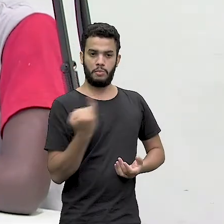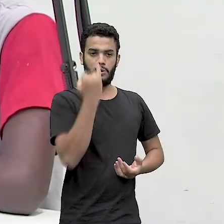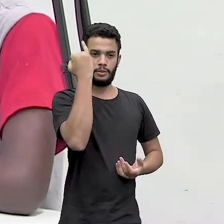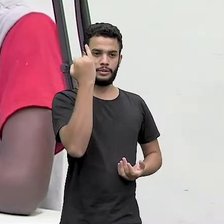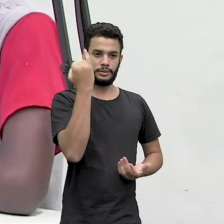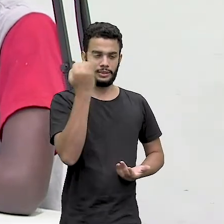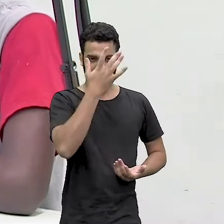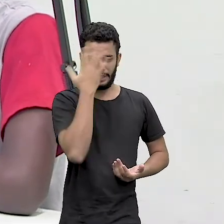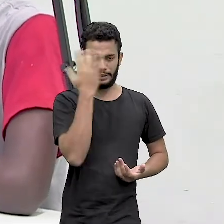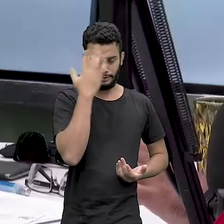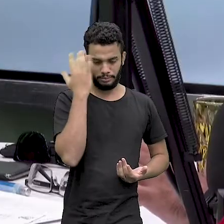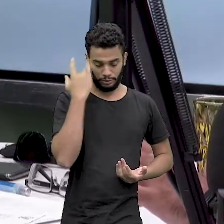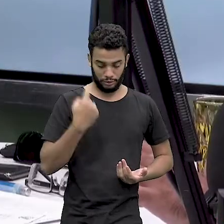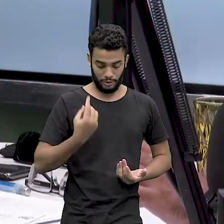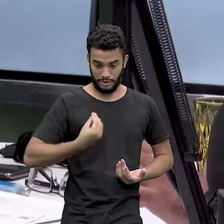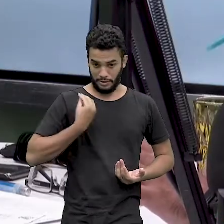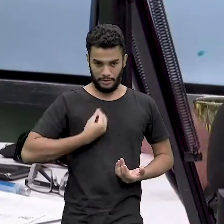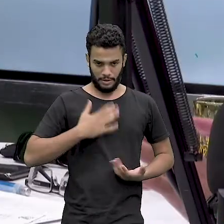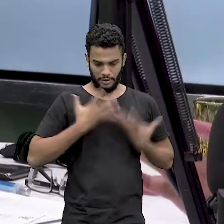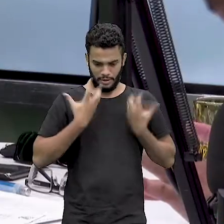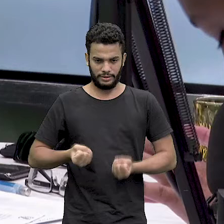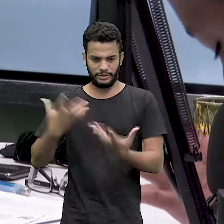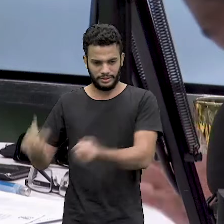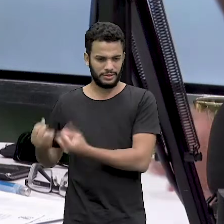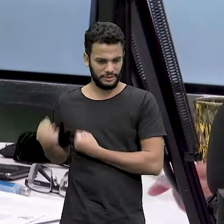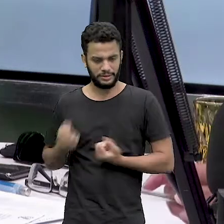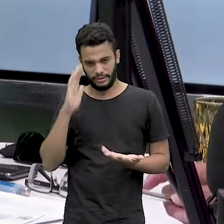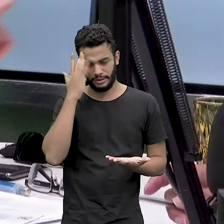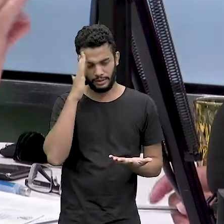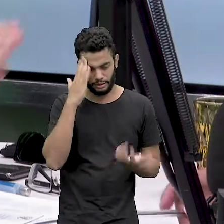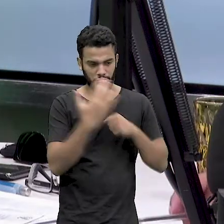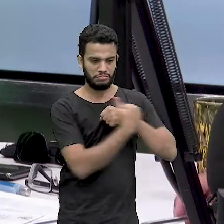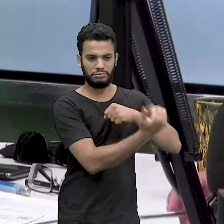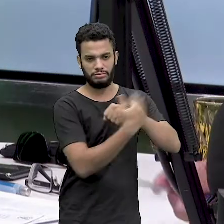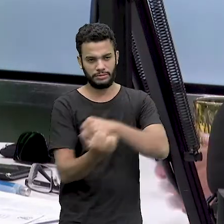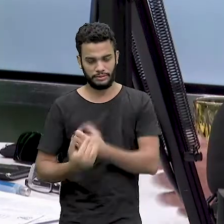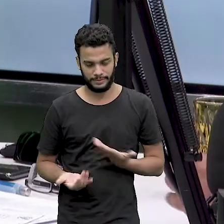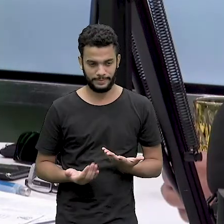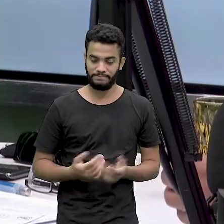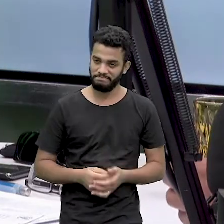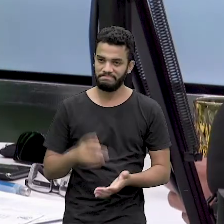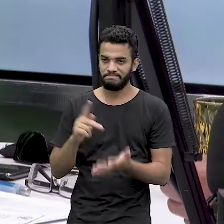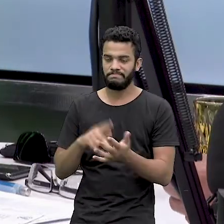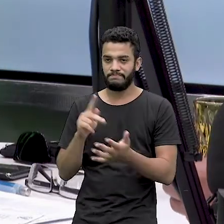Poderíamos resumir assim? As identidades... A grosso modo. Exato. As identidades deixam de ser